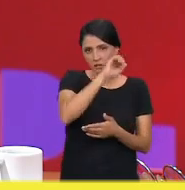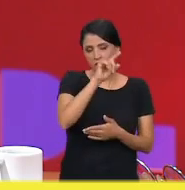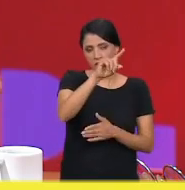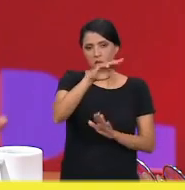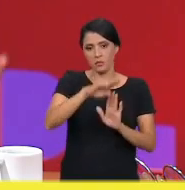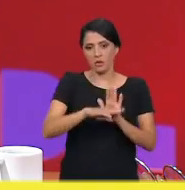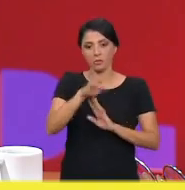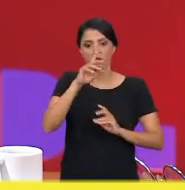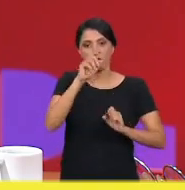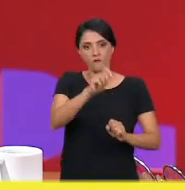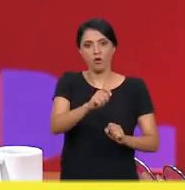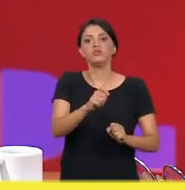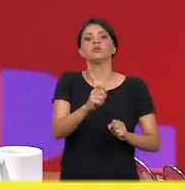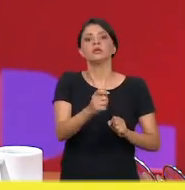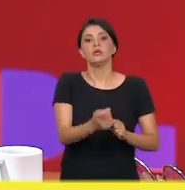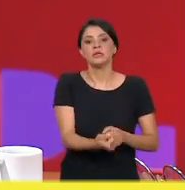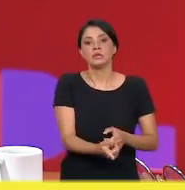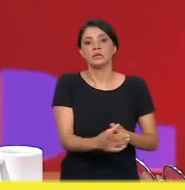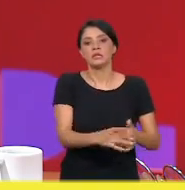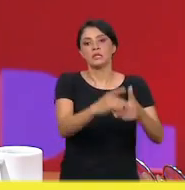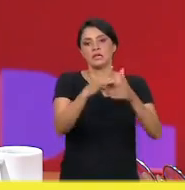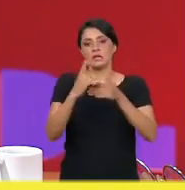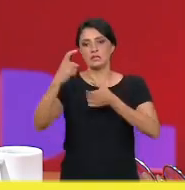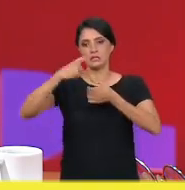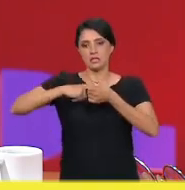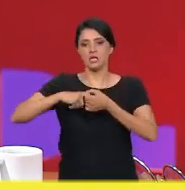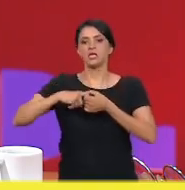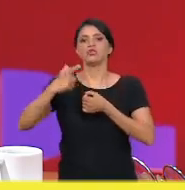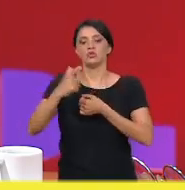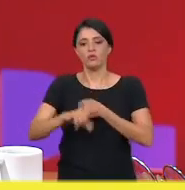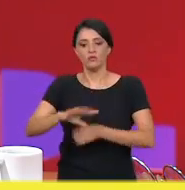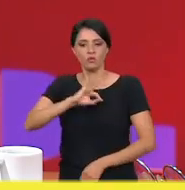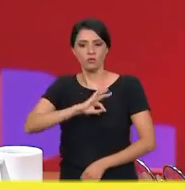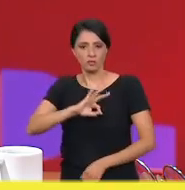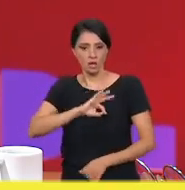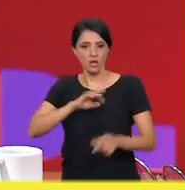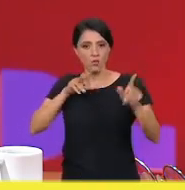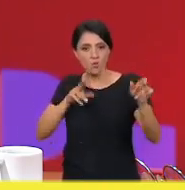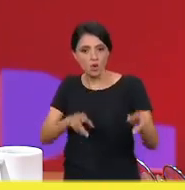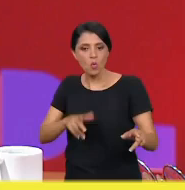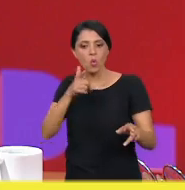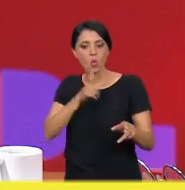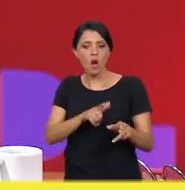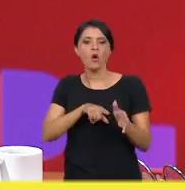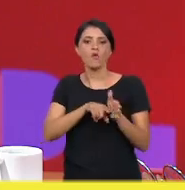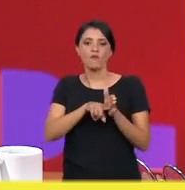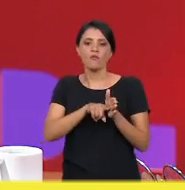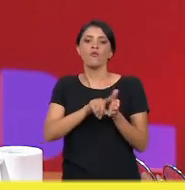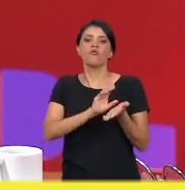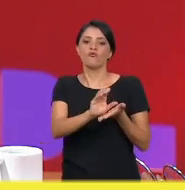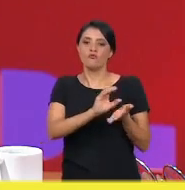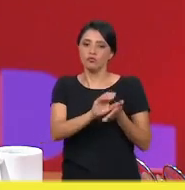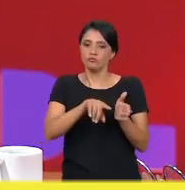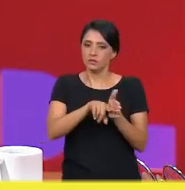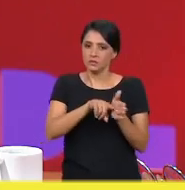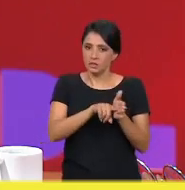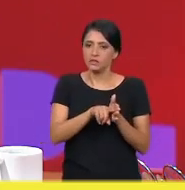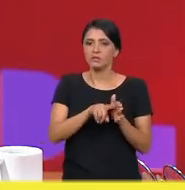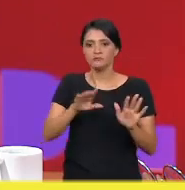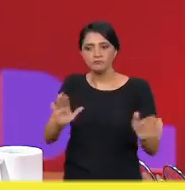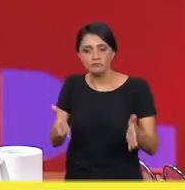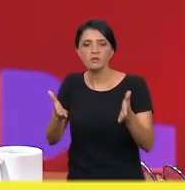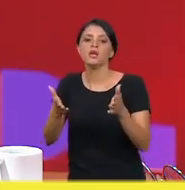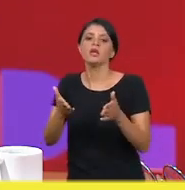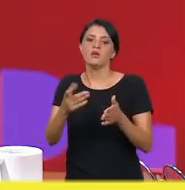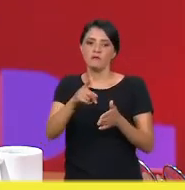muito forte de trazê-los de volta, entendeu? Com salários compatíveis, fundos de pesquisa que incentivem o cientista